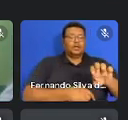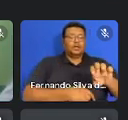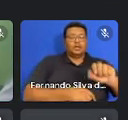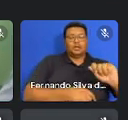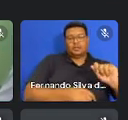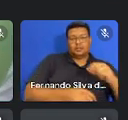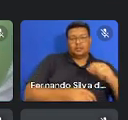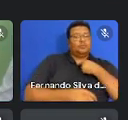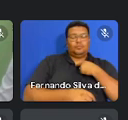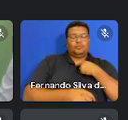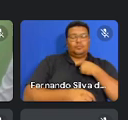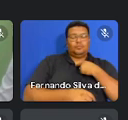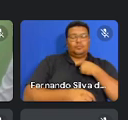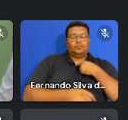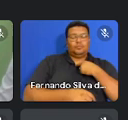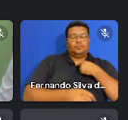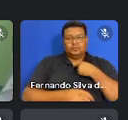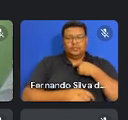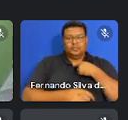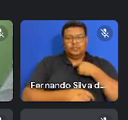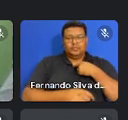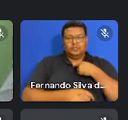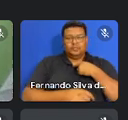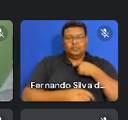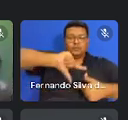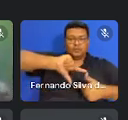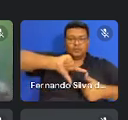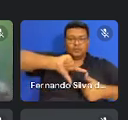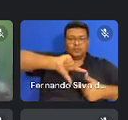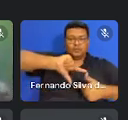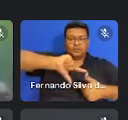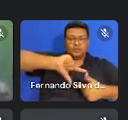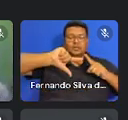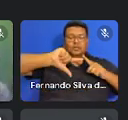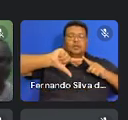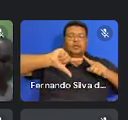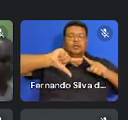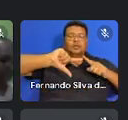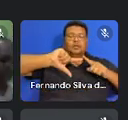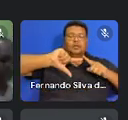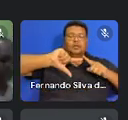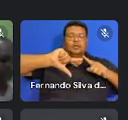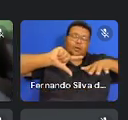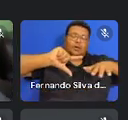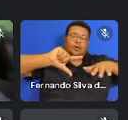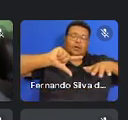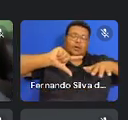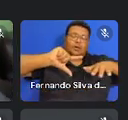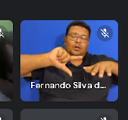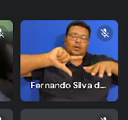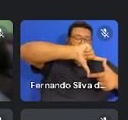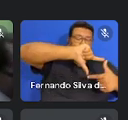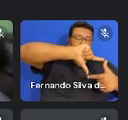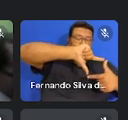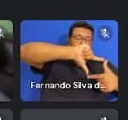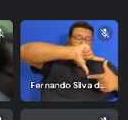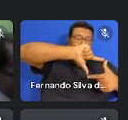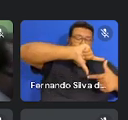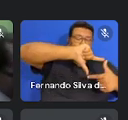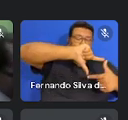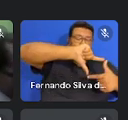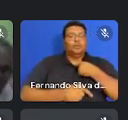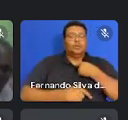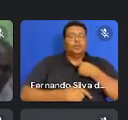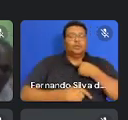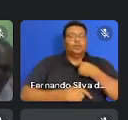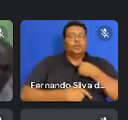isso com os polígonos, ter uma área de interseção. Interseção entre dois polígonos só pode ser ou